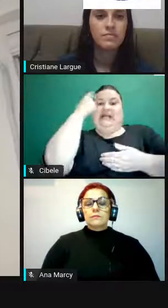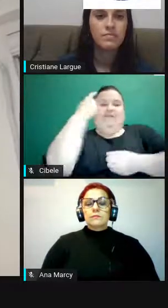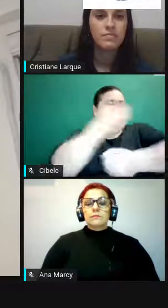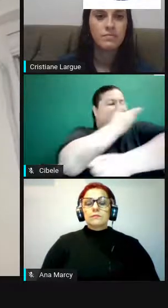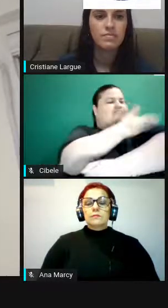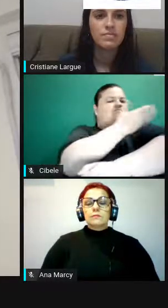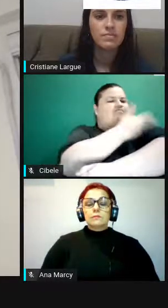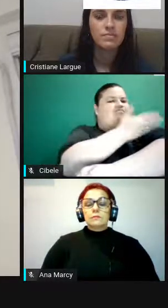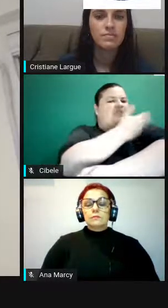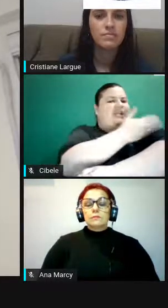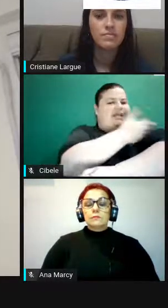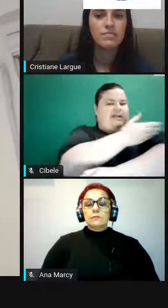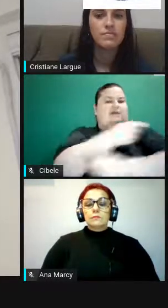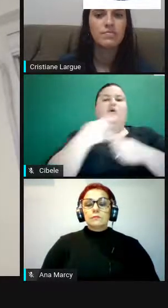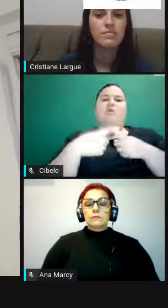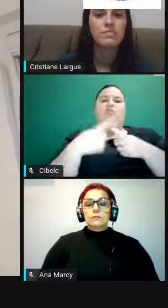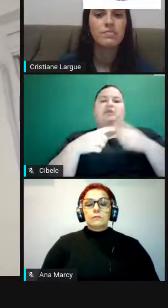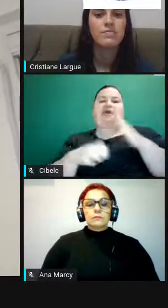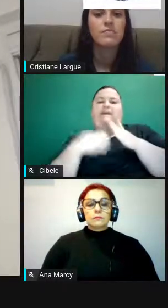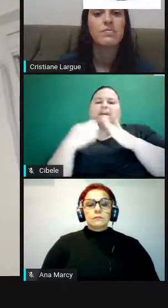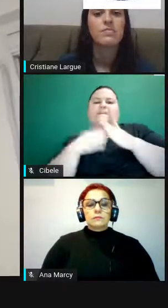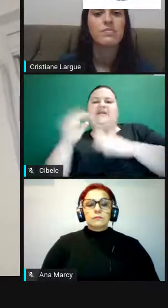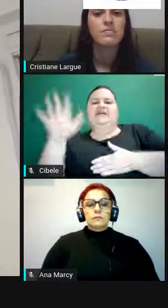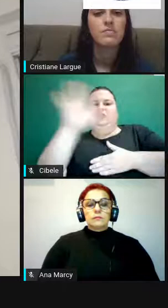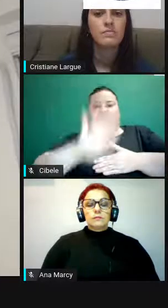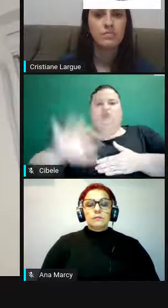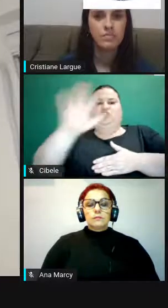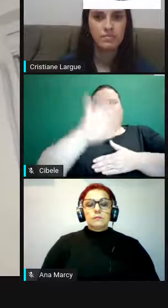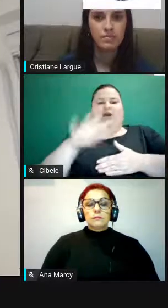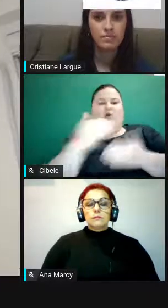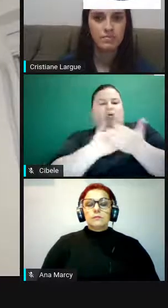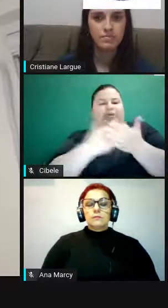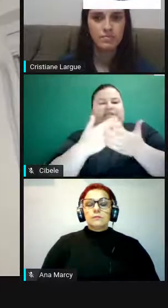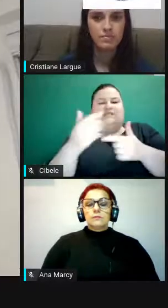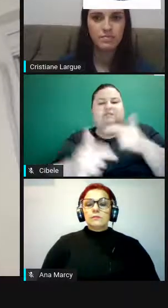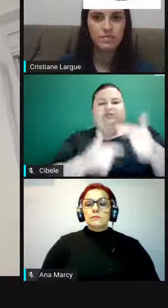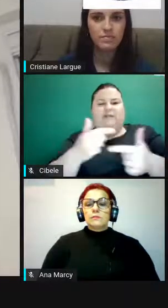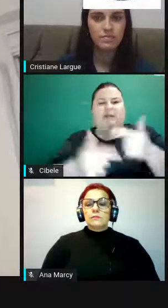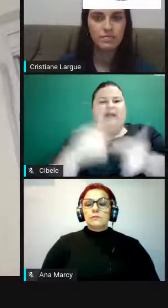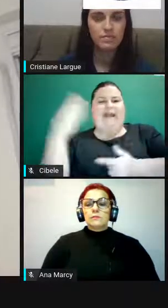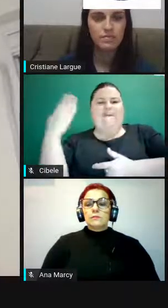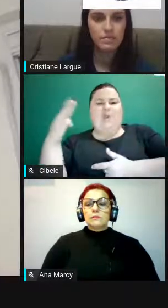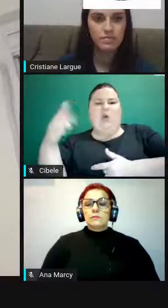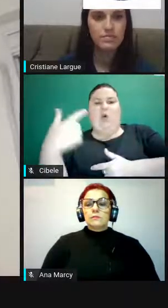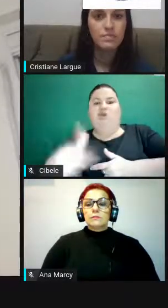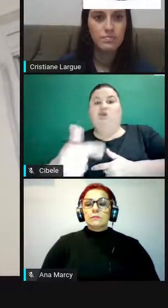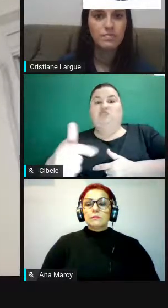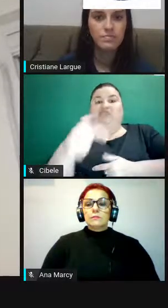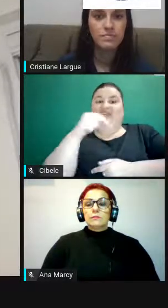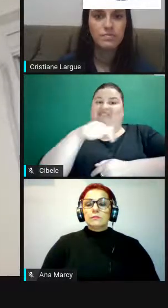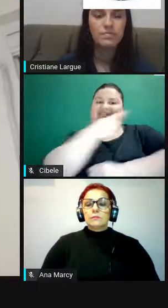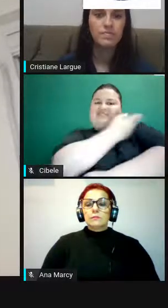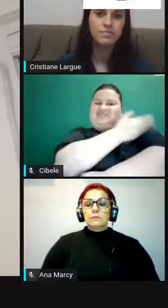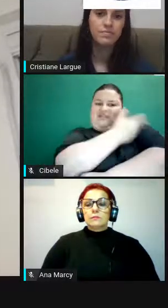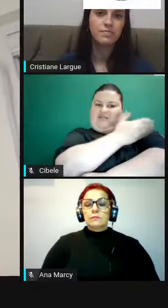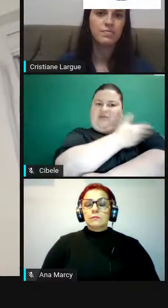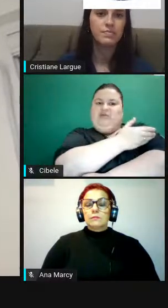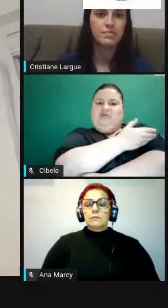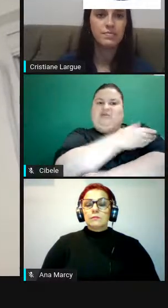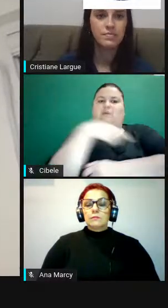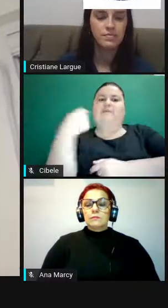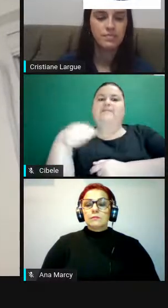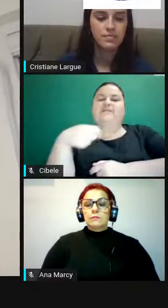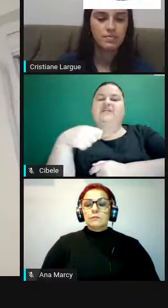tá entendendo no geral quando tá começando a trabalhar assim principalmente no nosso caso como biólogos que a gente não tem esse treinamento a gente